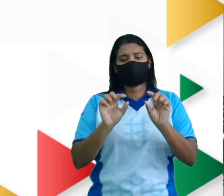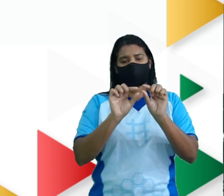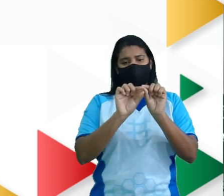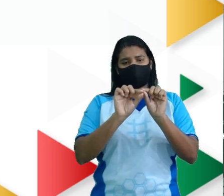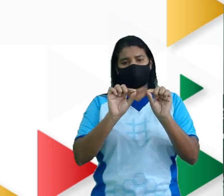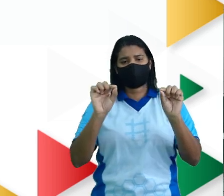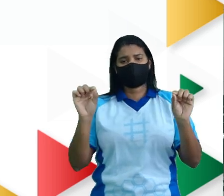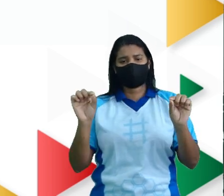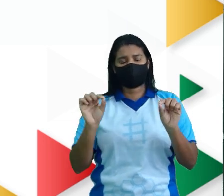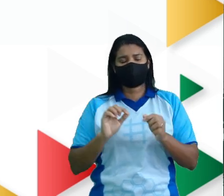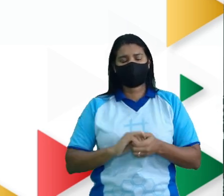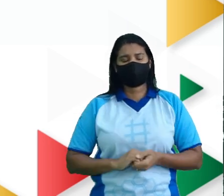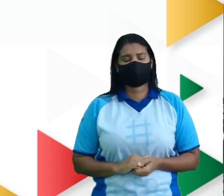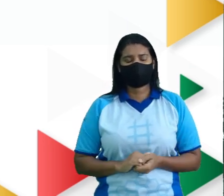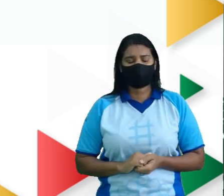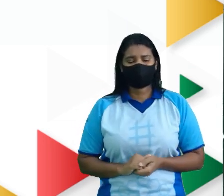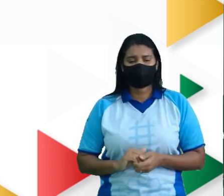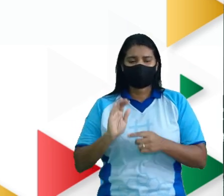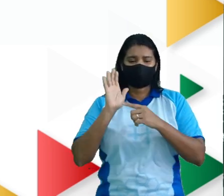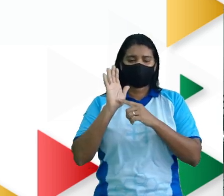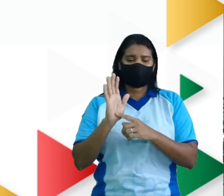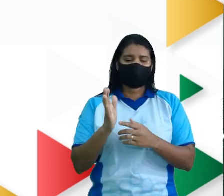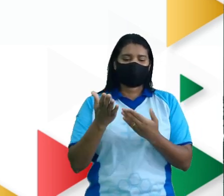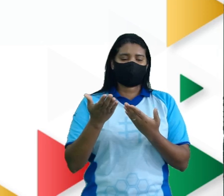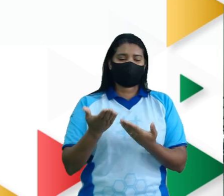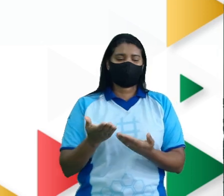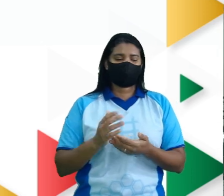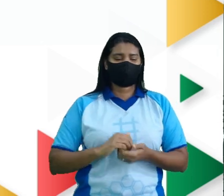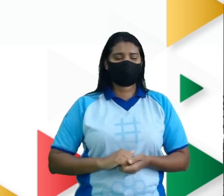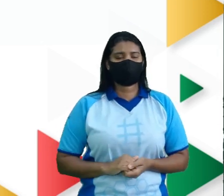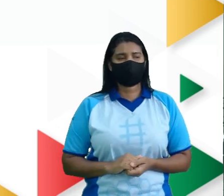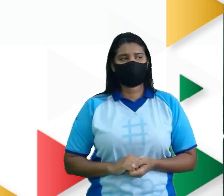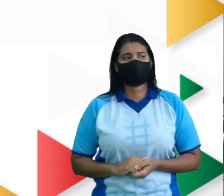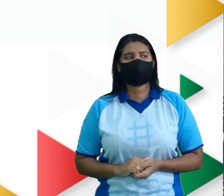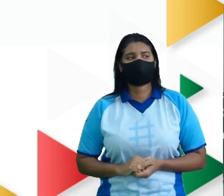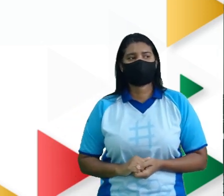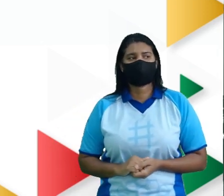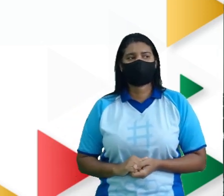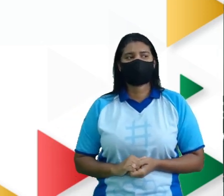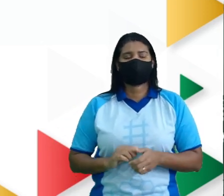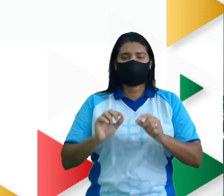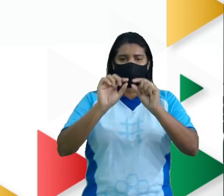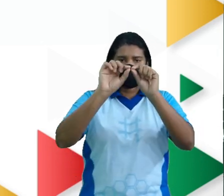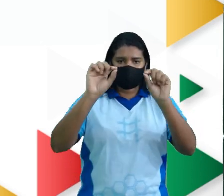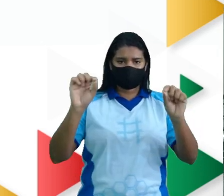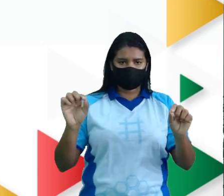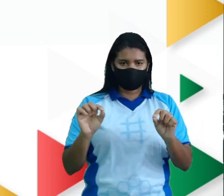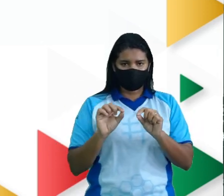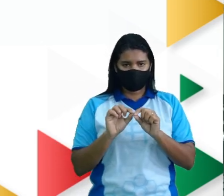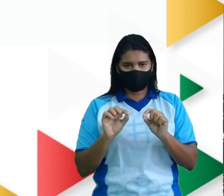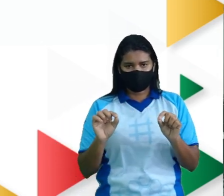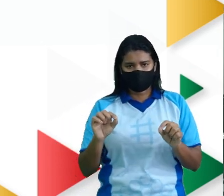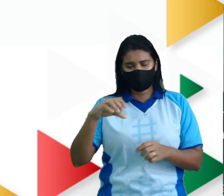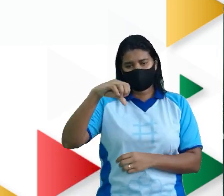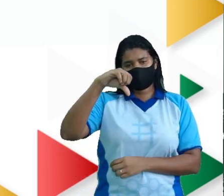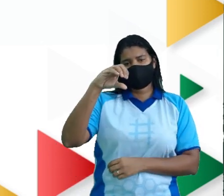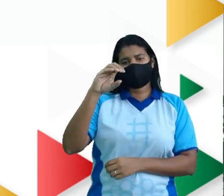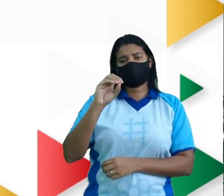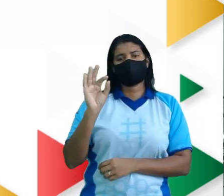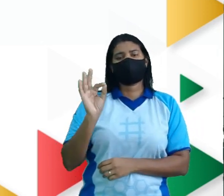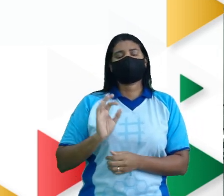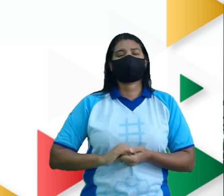ponto O. Vamos lá? Agora eu vou mostrar para vocês, usando os esquadros. Tá claro aí esses quadros? 90 graus,